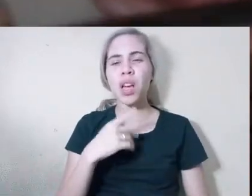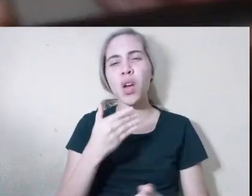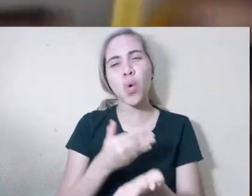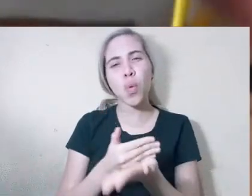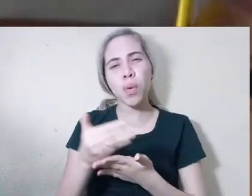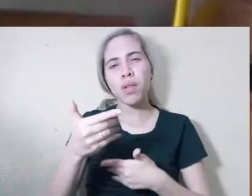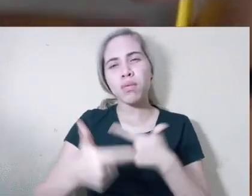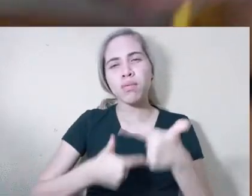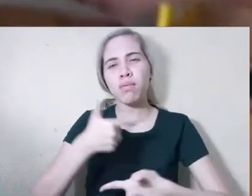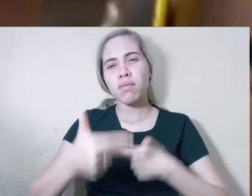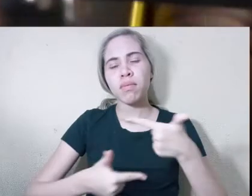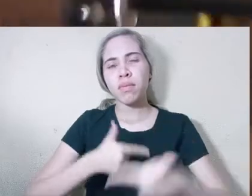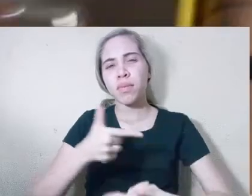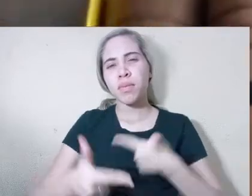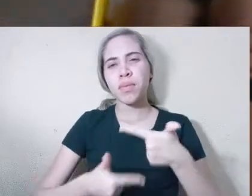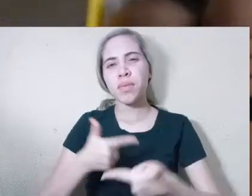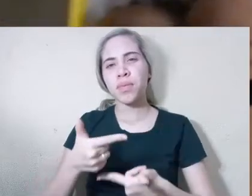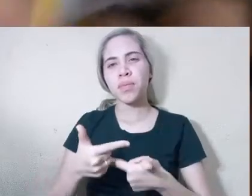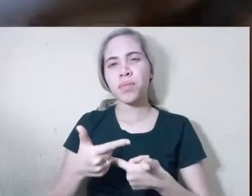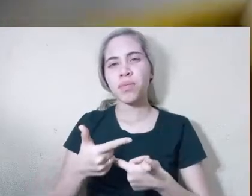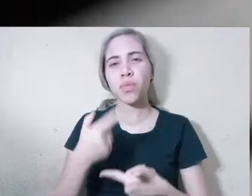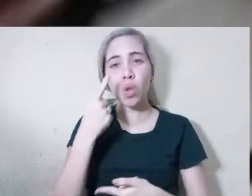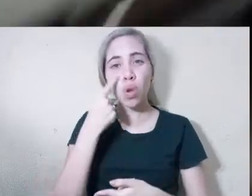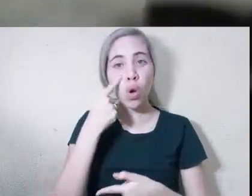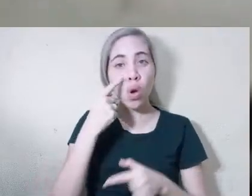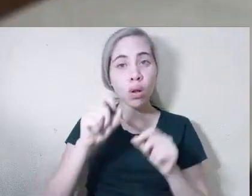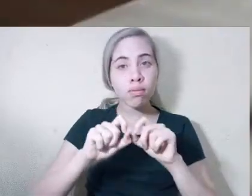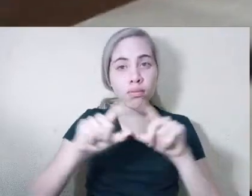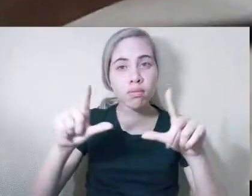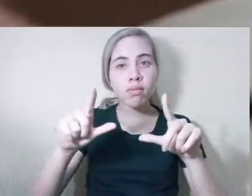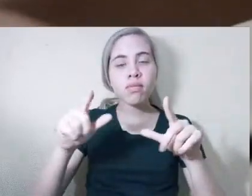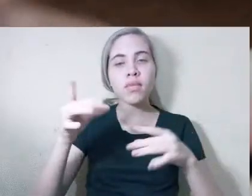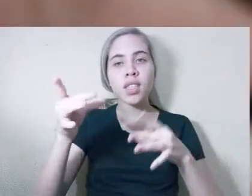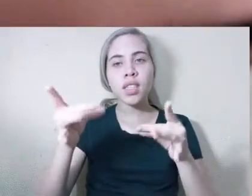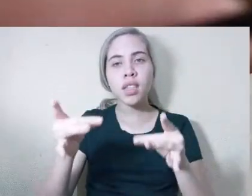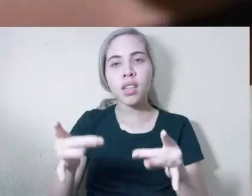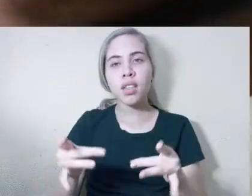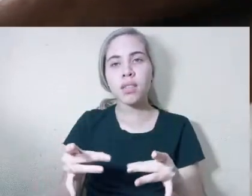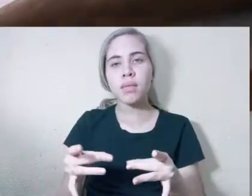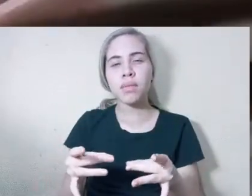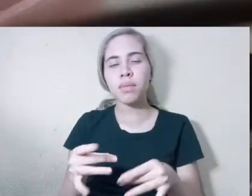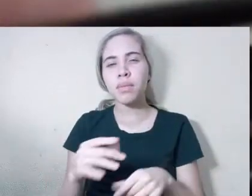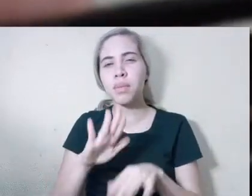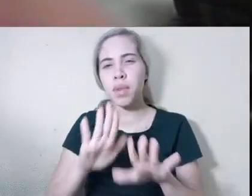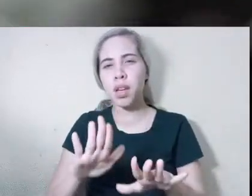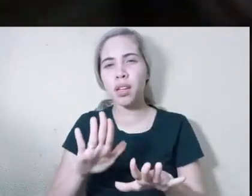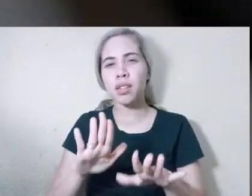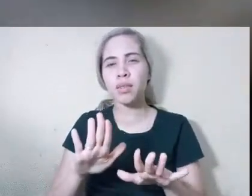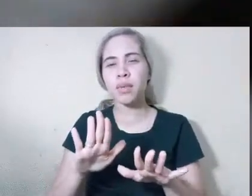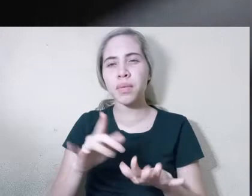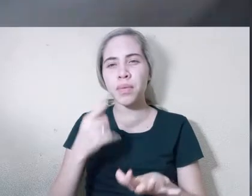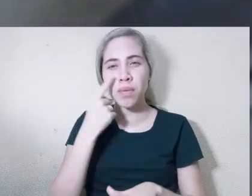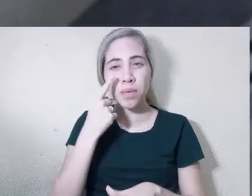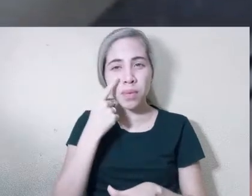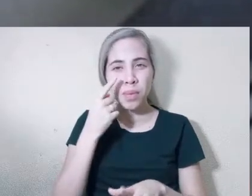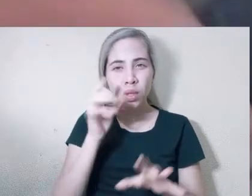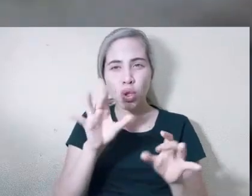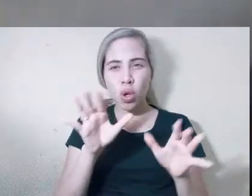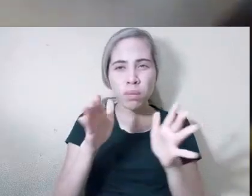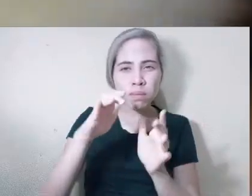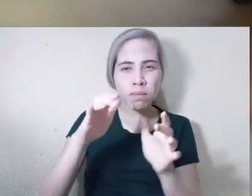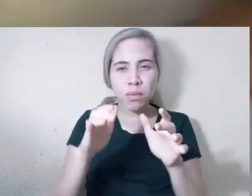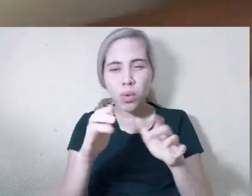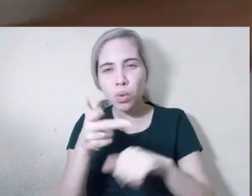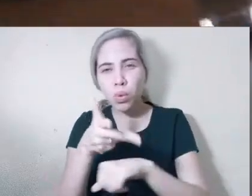Isso. Você quer para iniciar o trabalho? Deixa eu ver se eu pego com a luz aqui um detalhe. Mas vamos lá, deixa